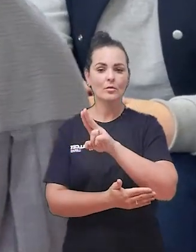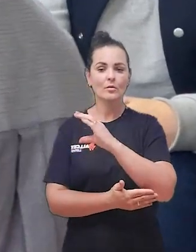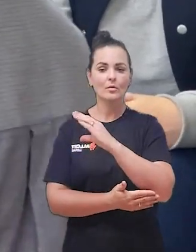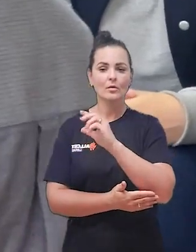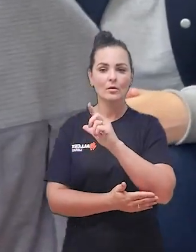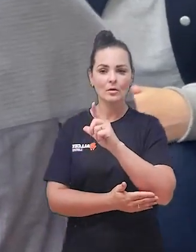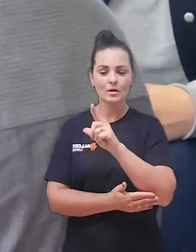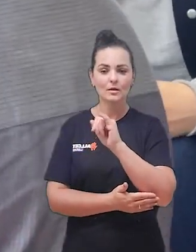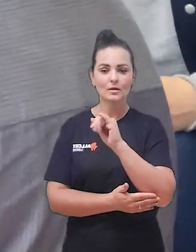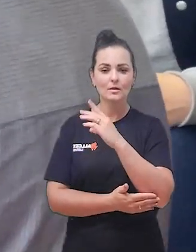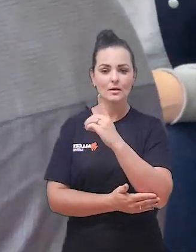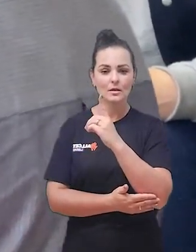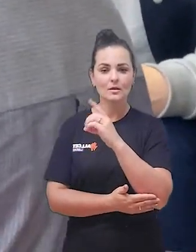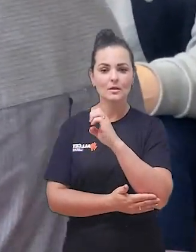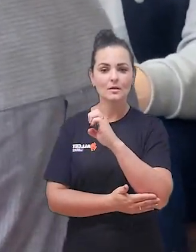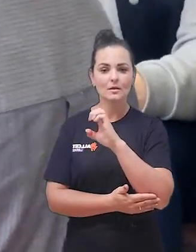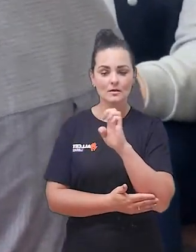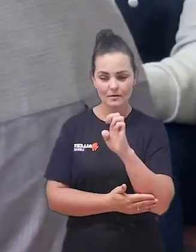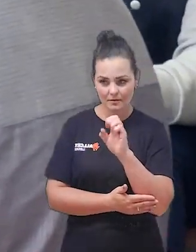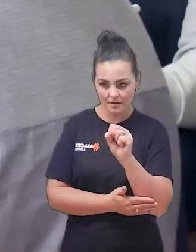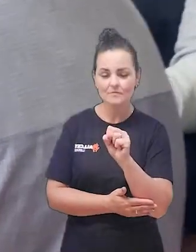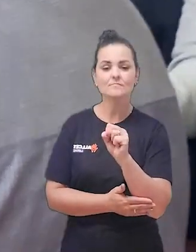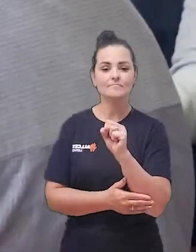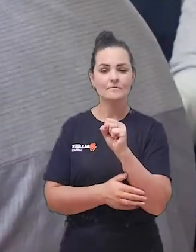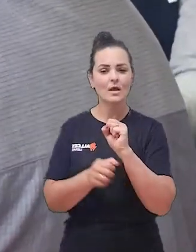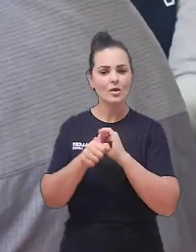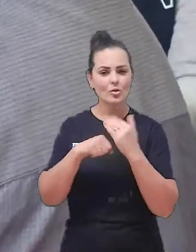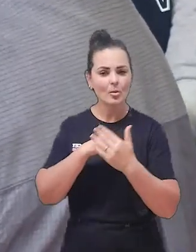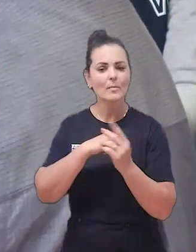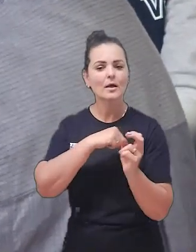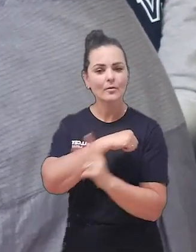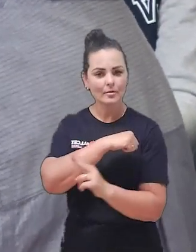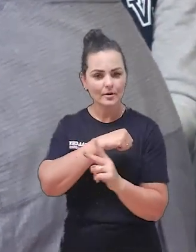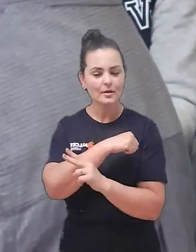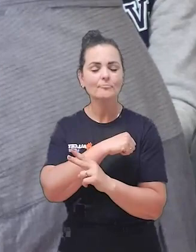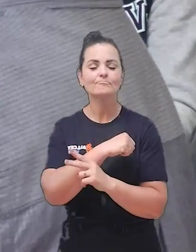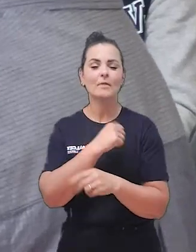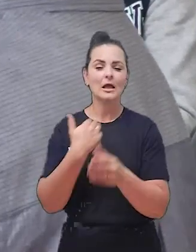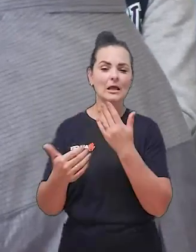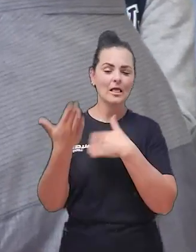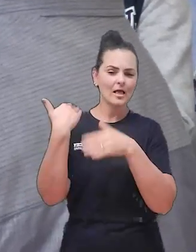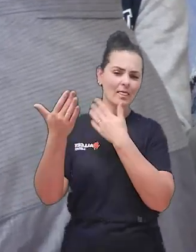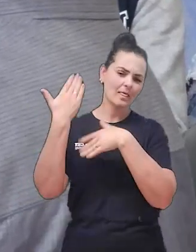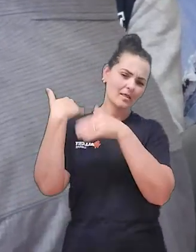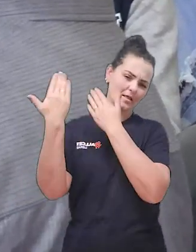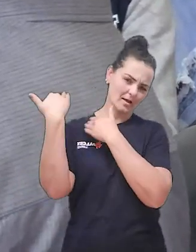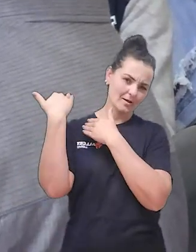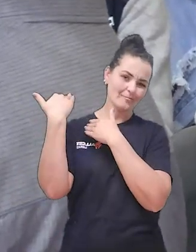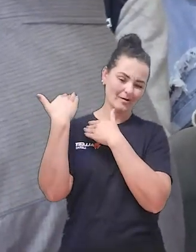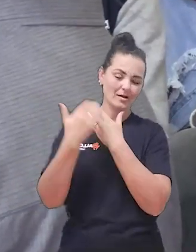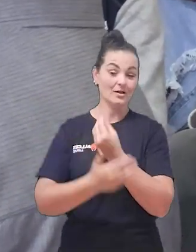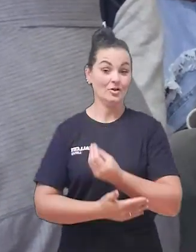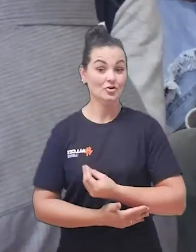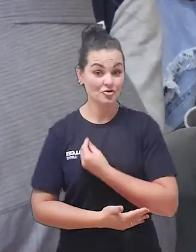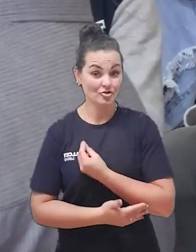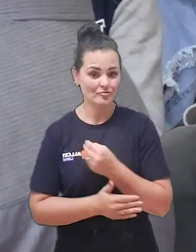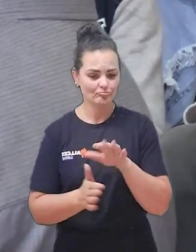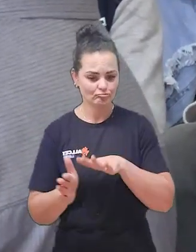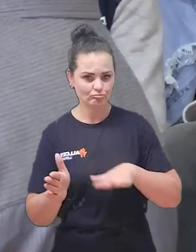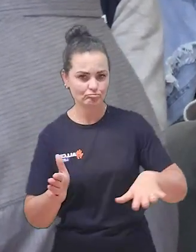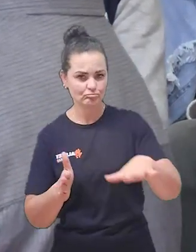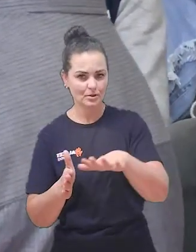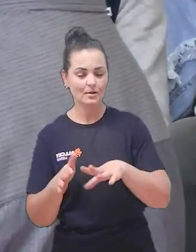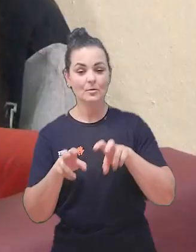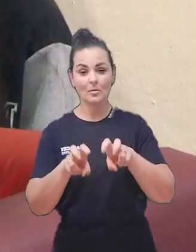escola também. E na época, a gente, como vivia nesse